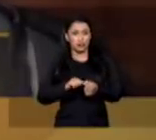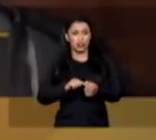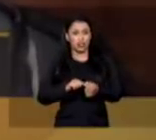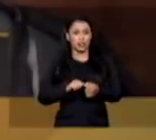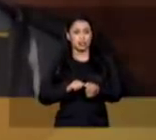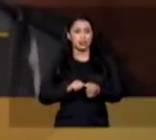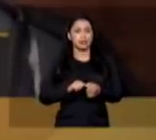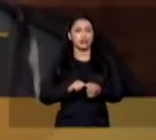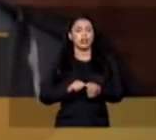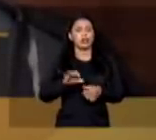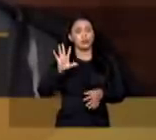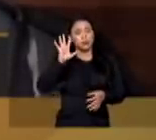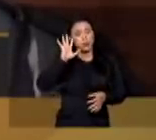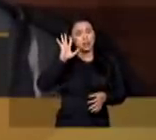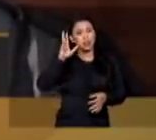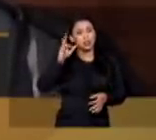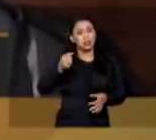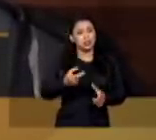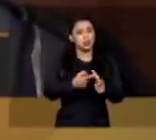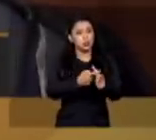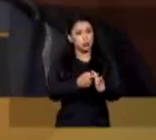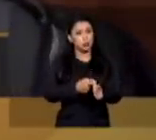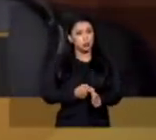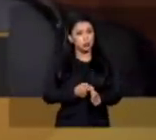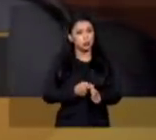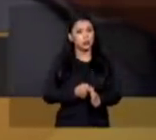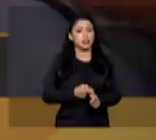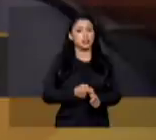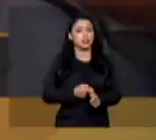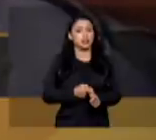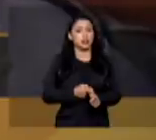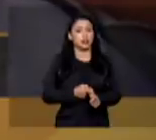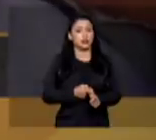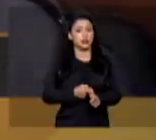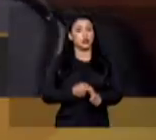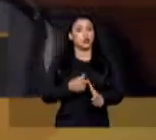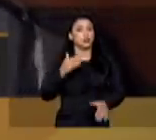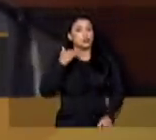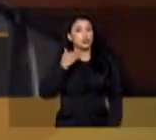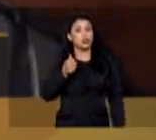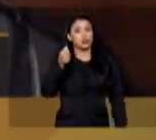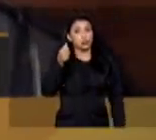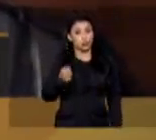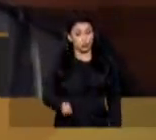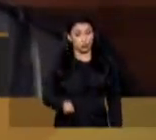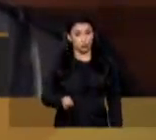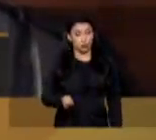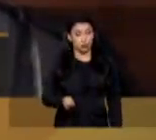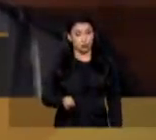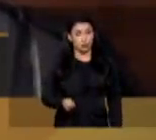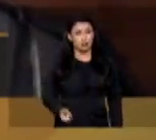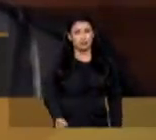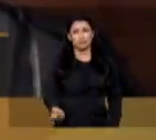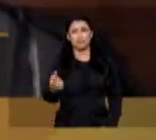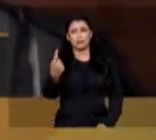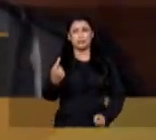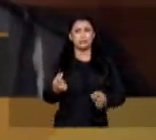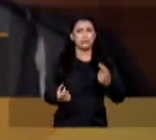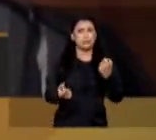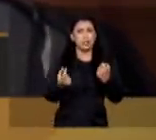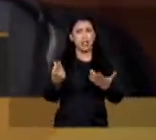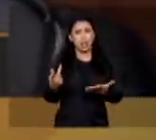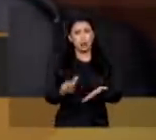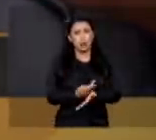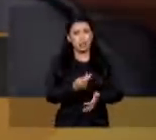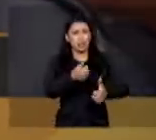de pretensões de suspeição de magistrado, excepcionalíssimas hipóteses